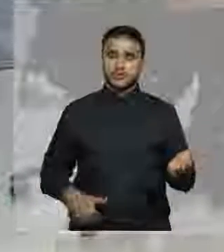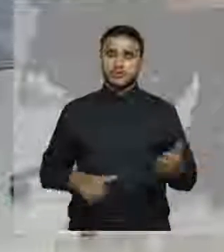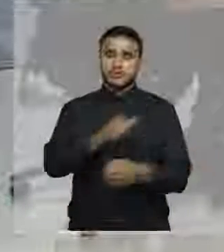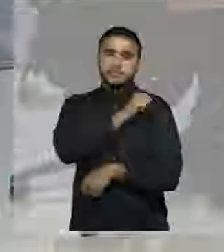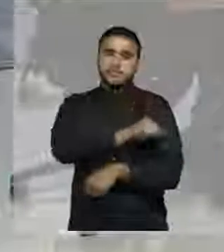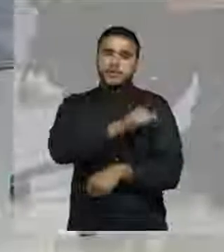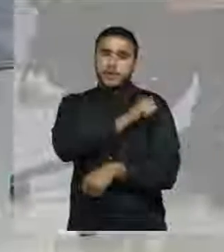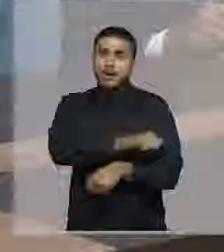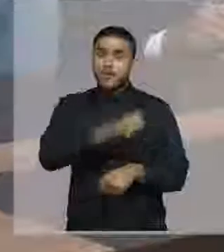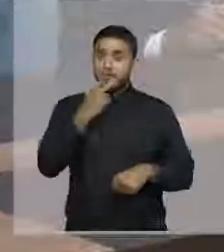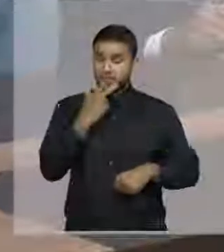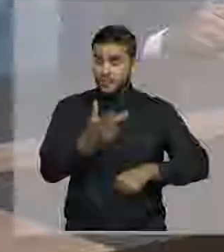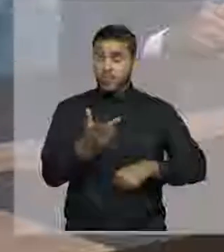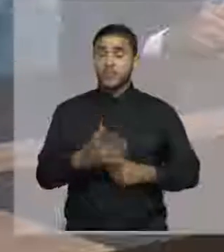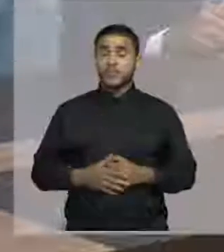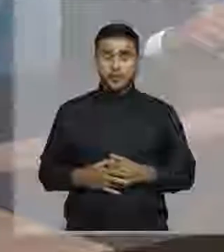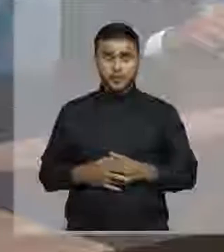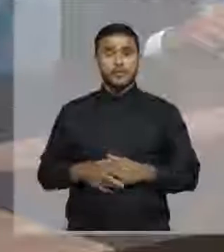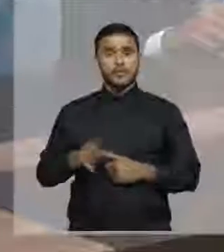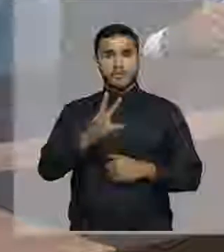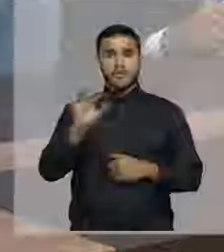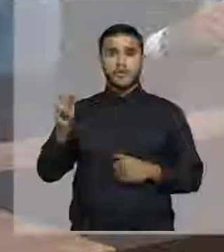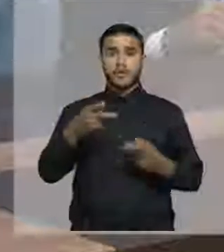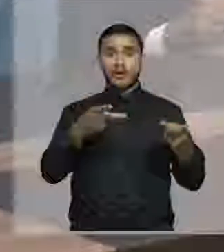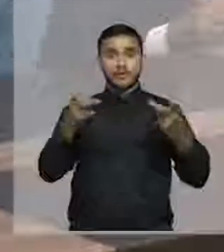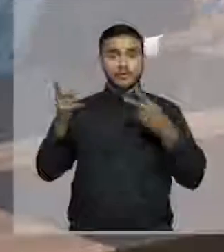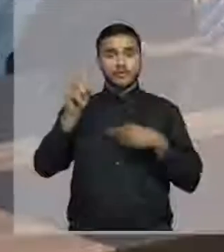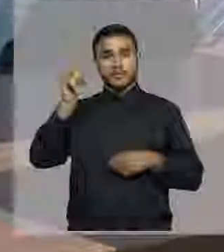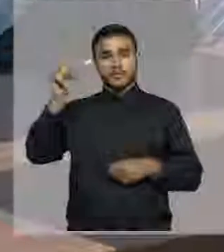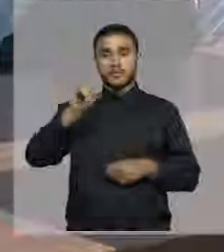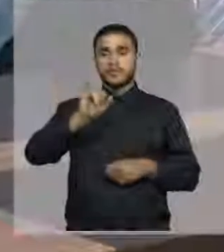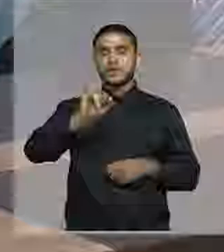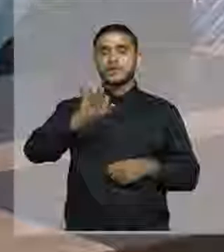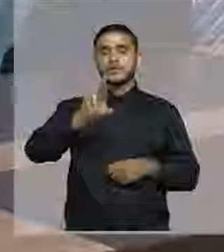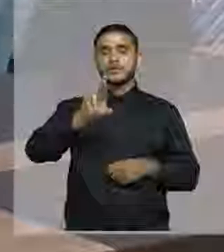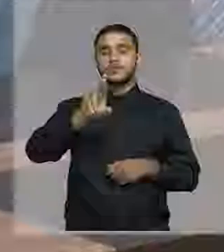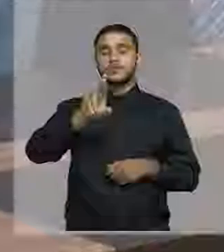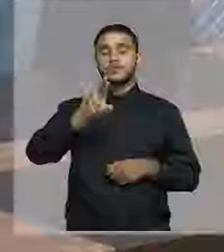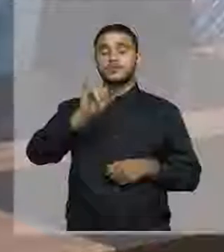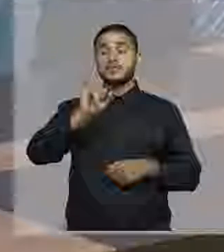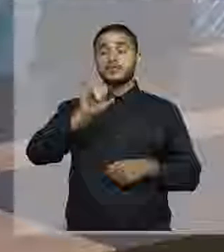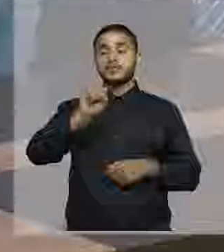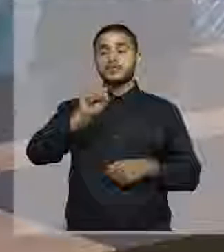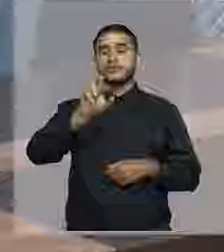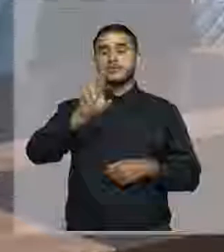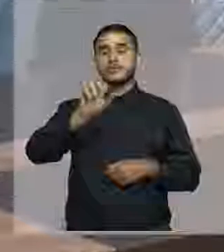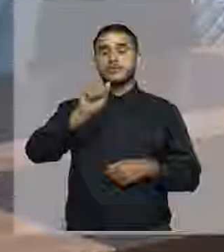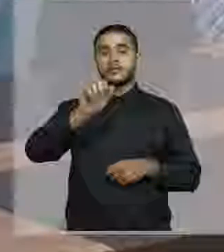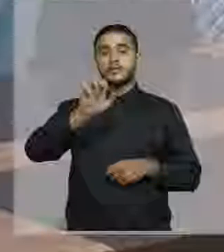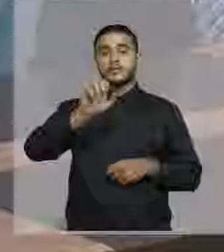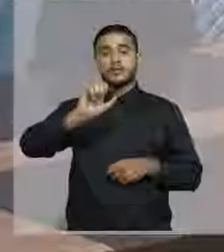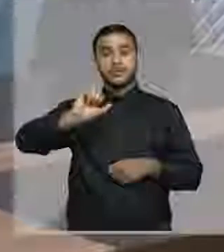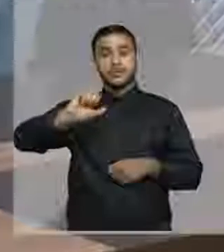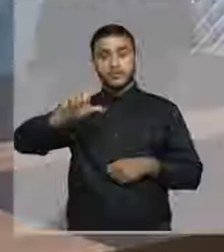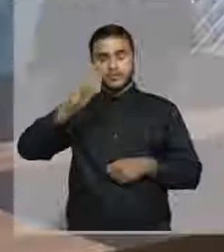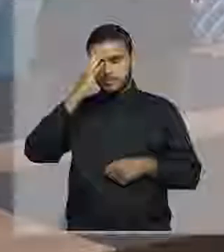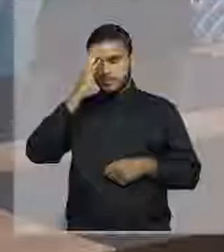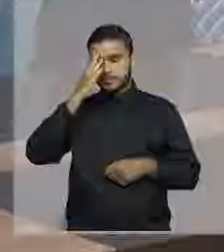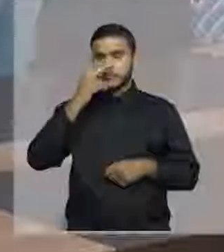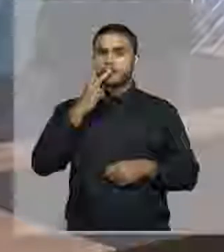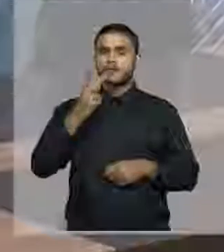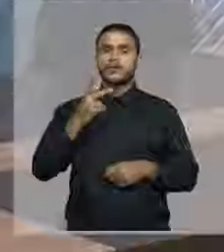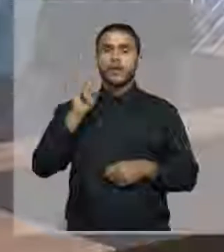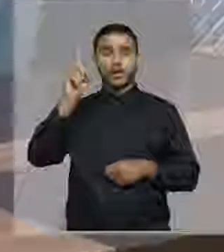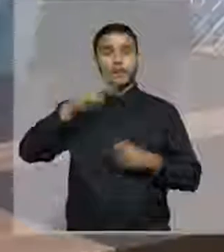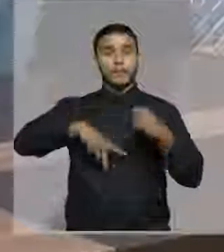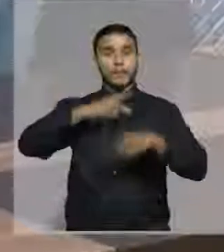Tá? Disse, inclusive, que vai visitar Israel, porque Israel tem os snipers, né? Ou seja,